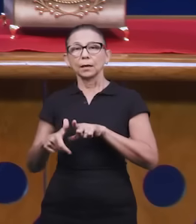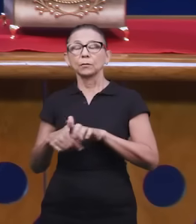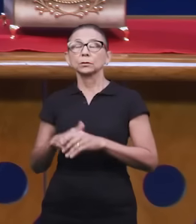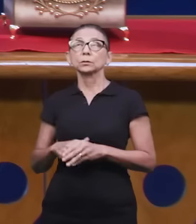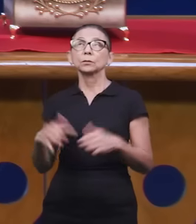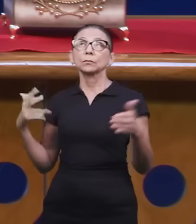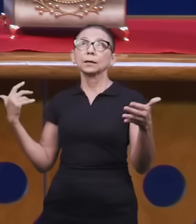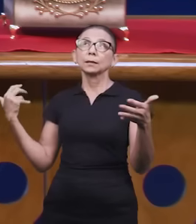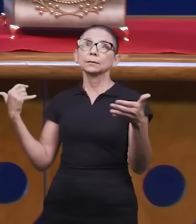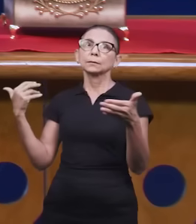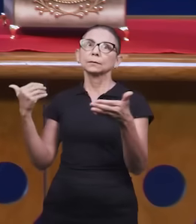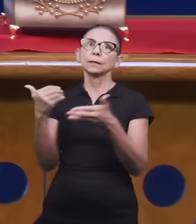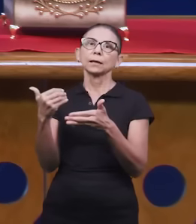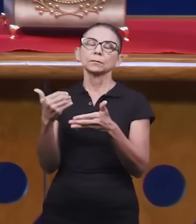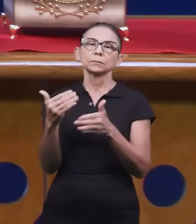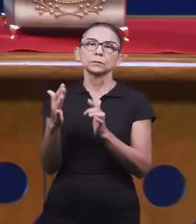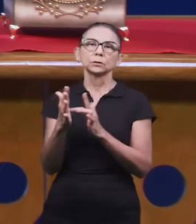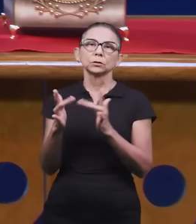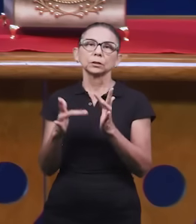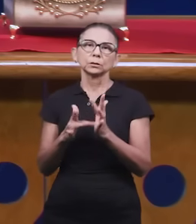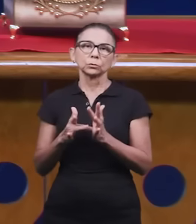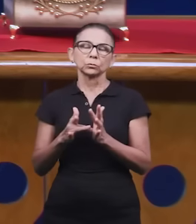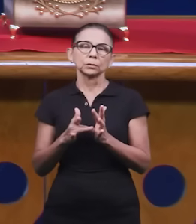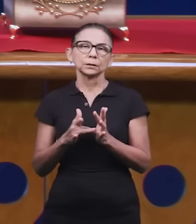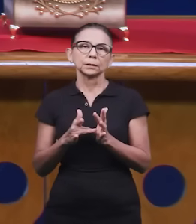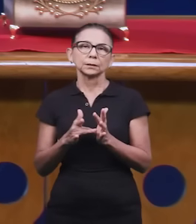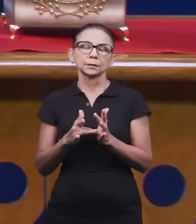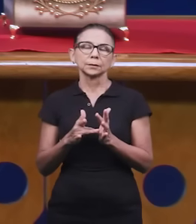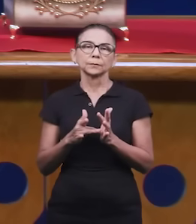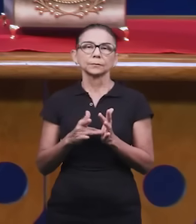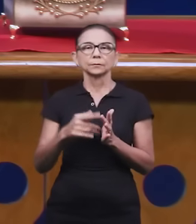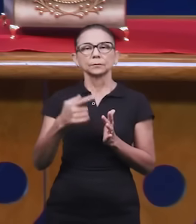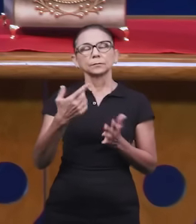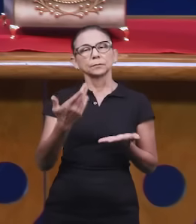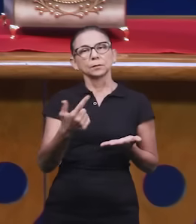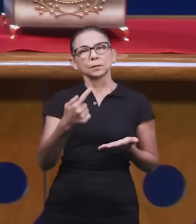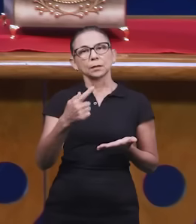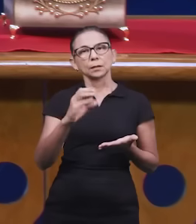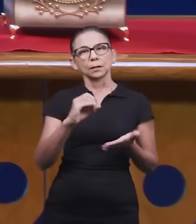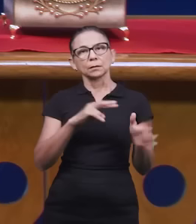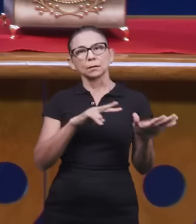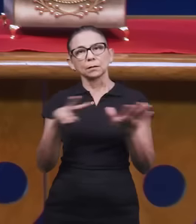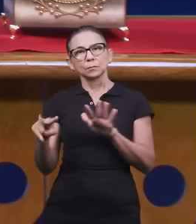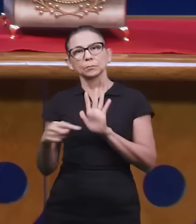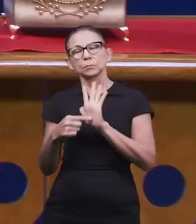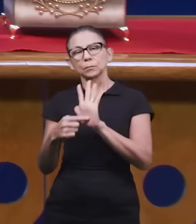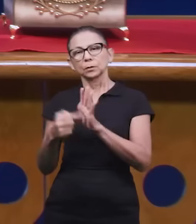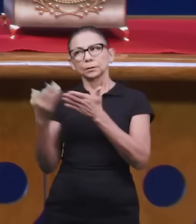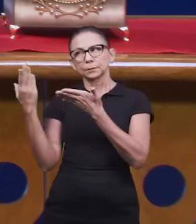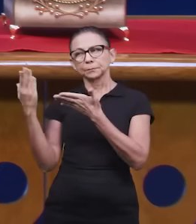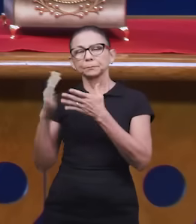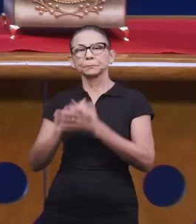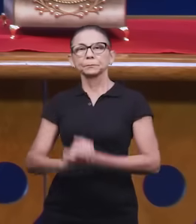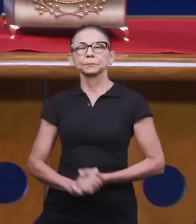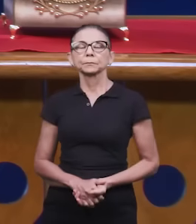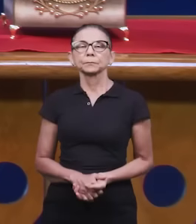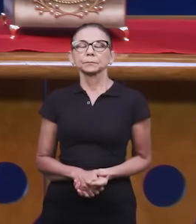tudo, até Jesus vir para reinar, as 70 semanas falam disso. Mas vamos prosseguir.